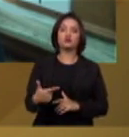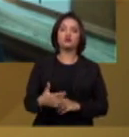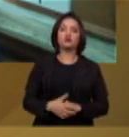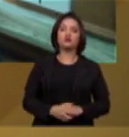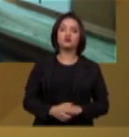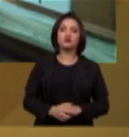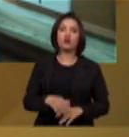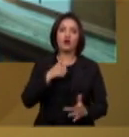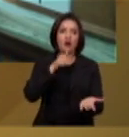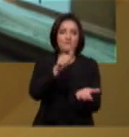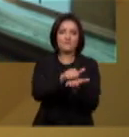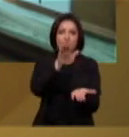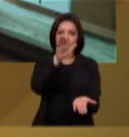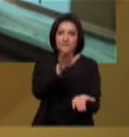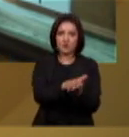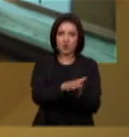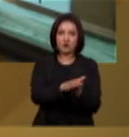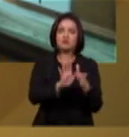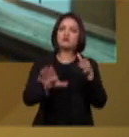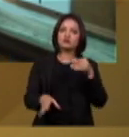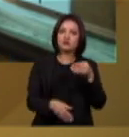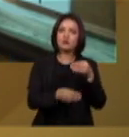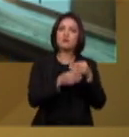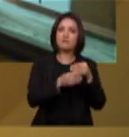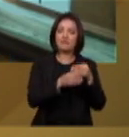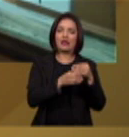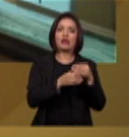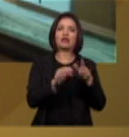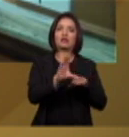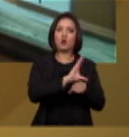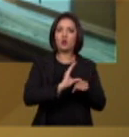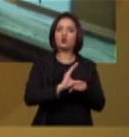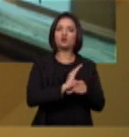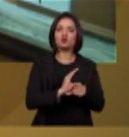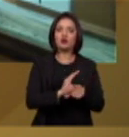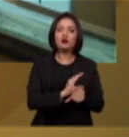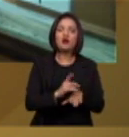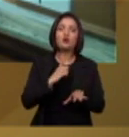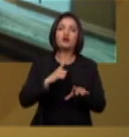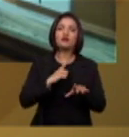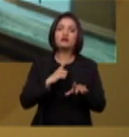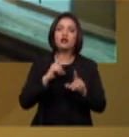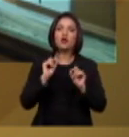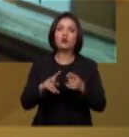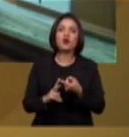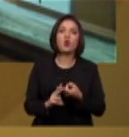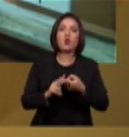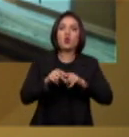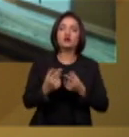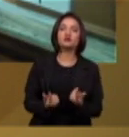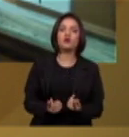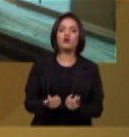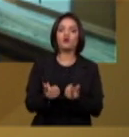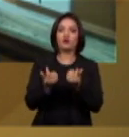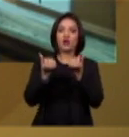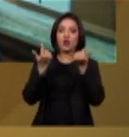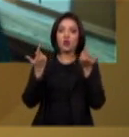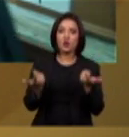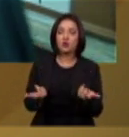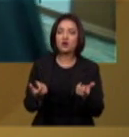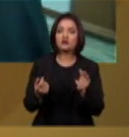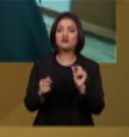da promulgação desta emenda constitucional, a atualização de valores de